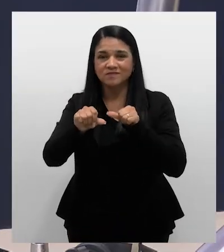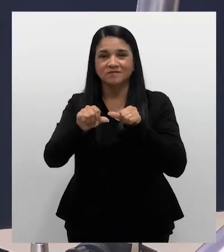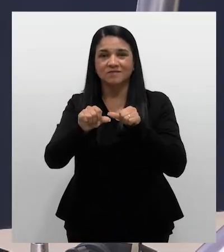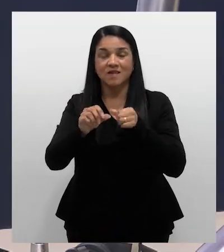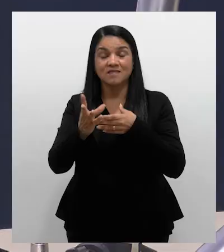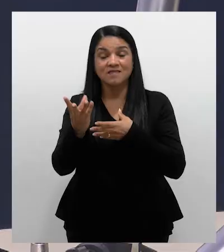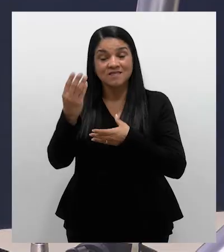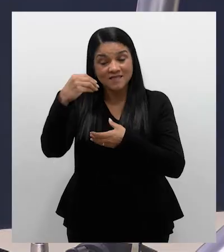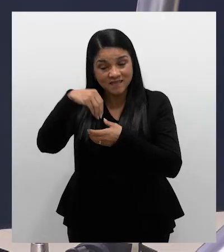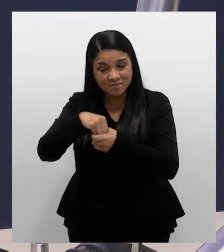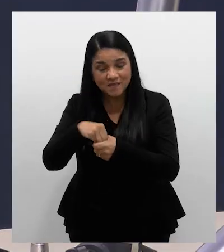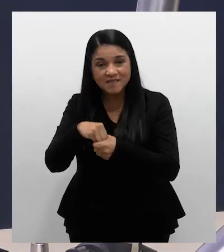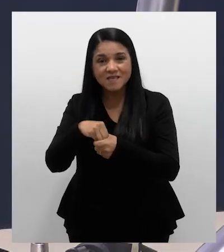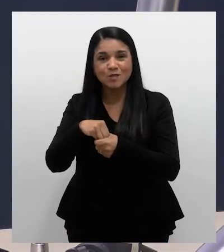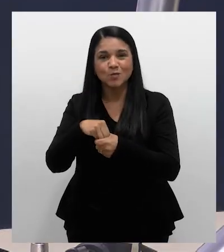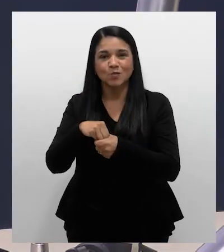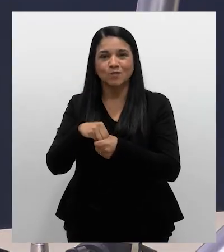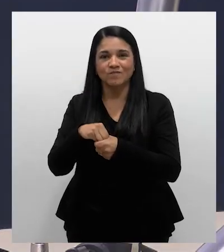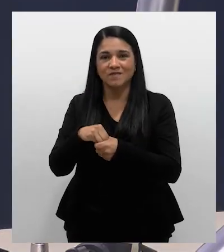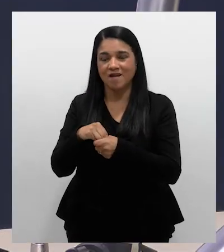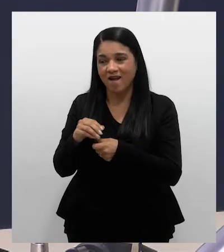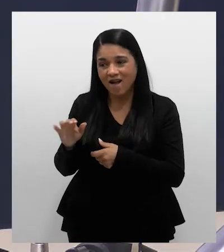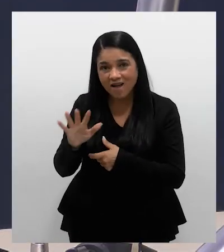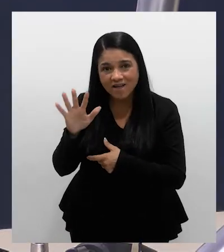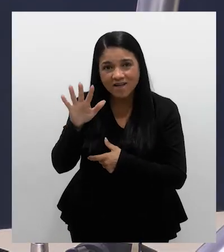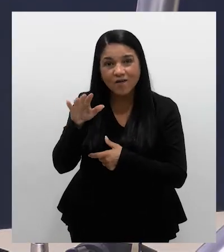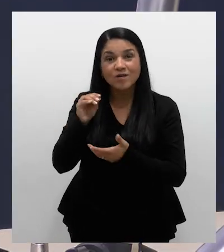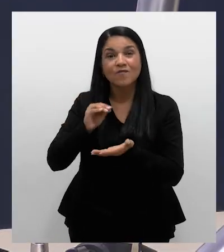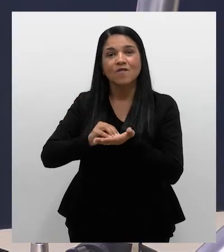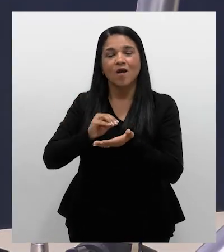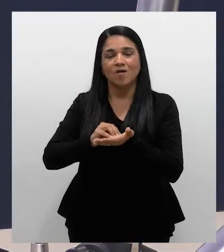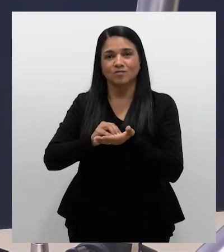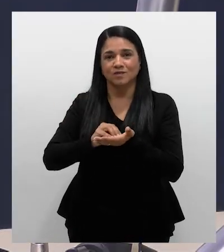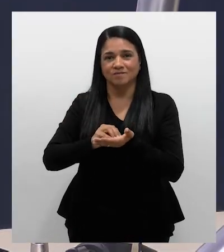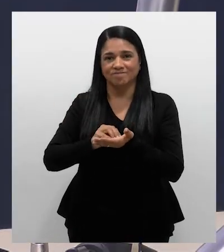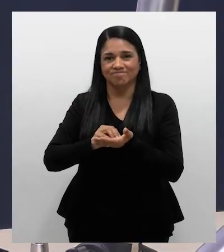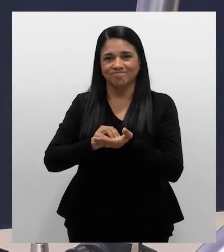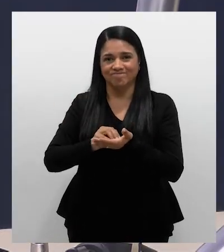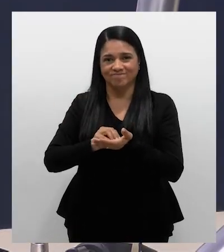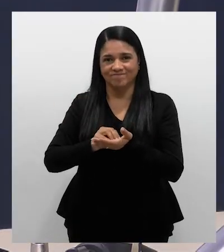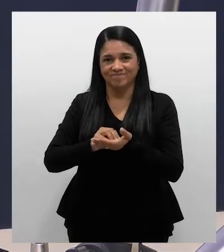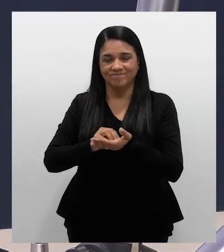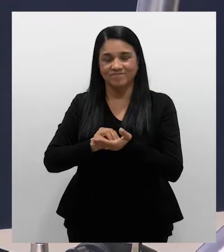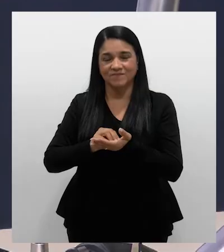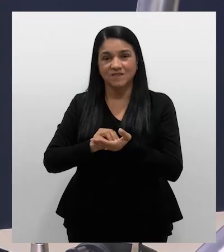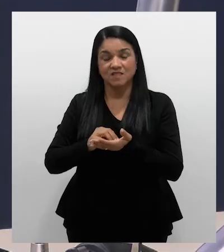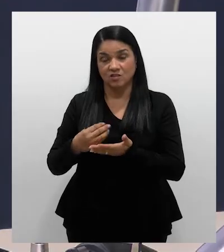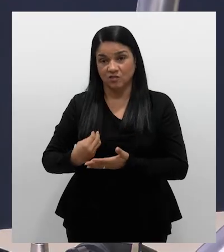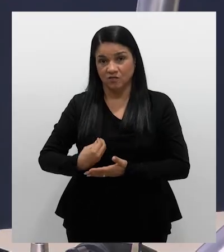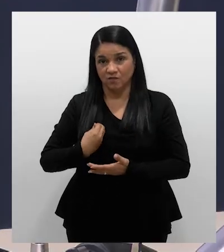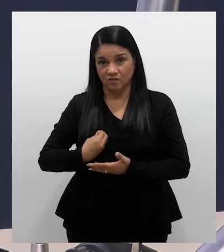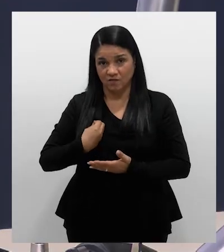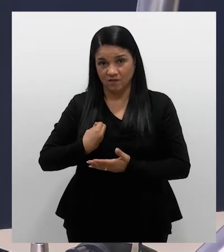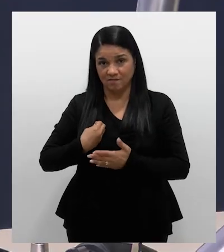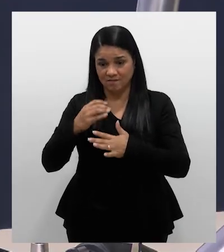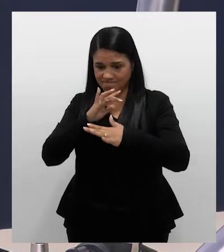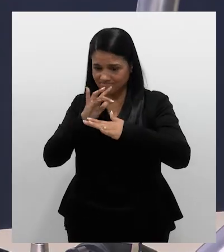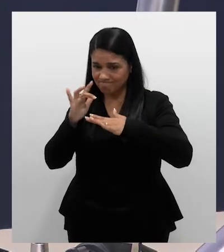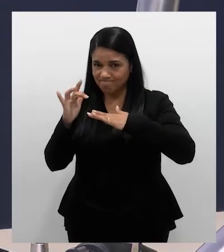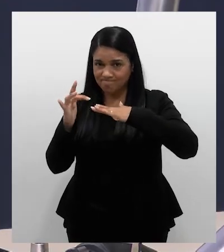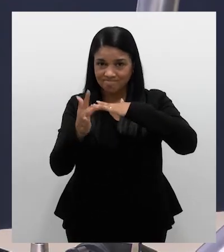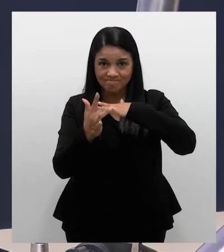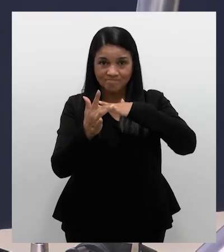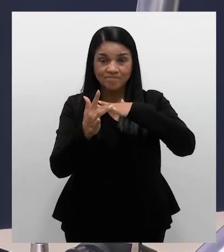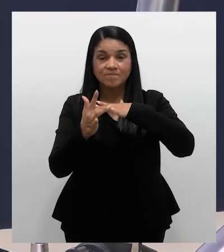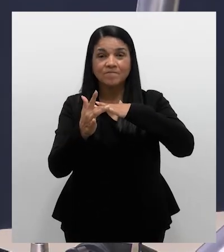você trazer para dentro aquilo que está faltando. Para trazer para dentro aquilo que está faltando, não para o externo, né? A gente vive na era